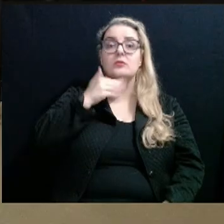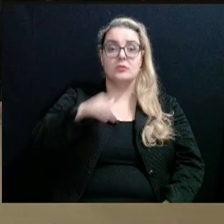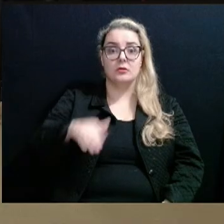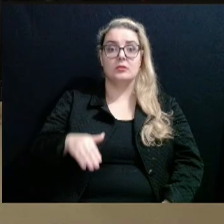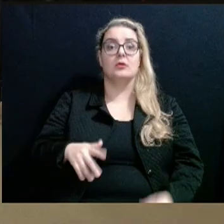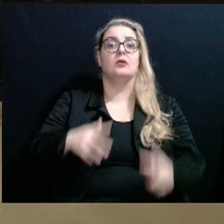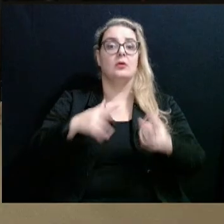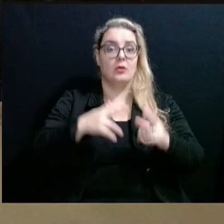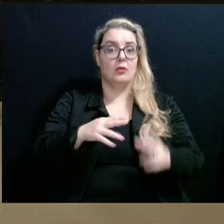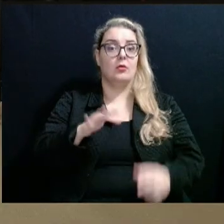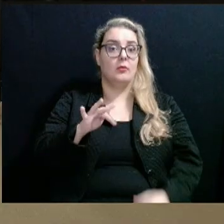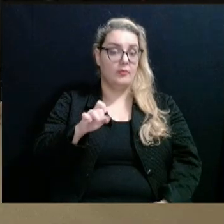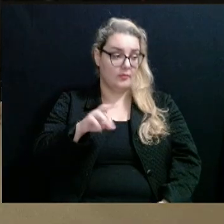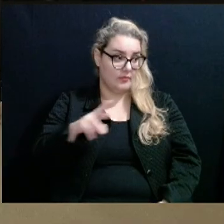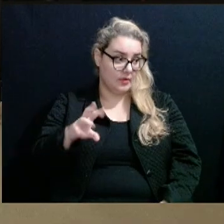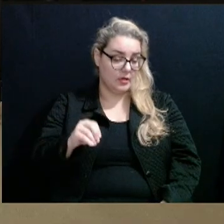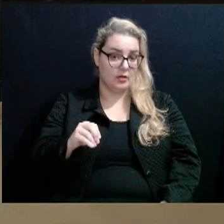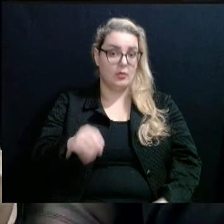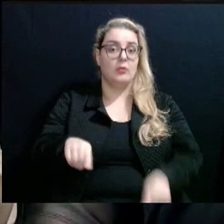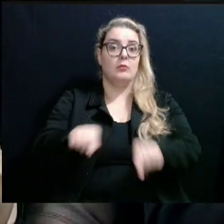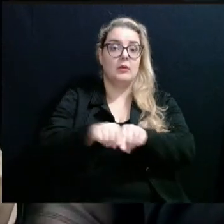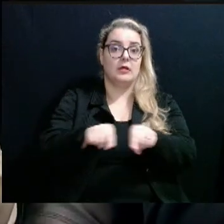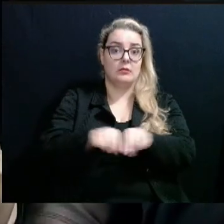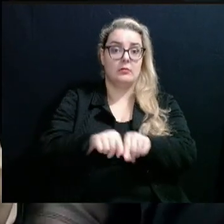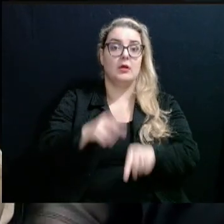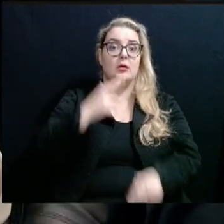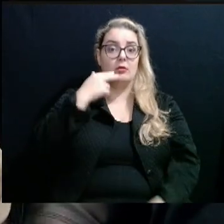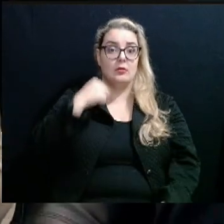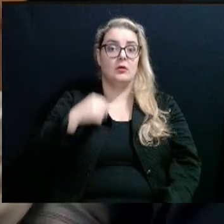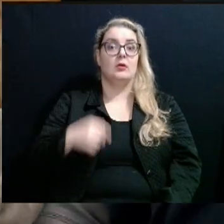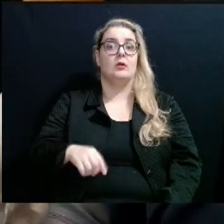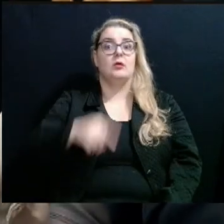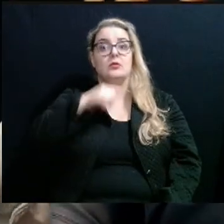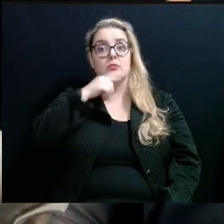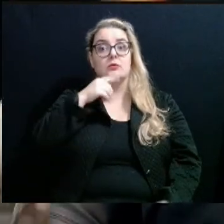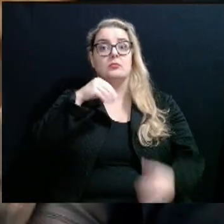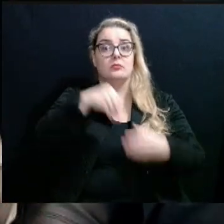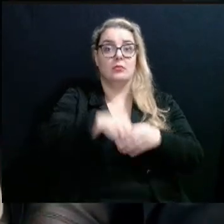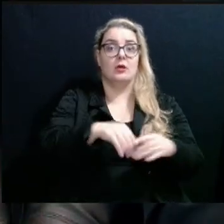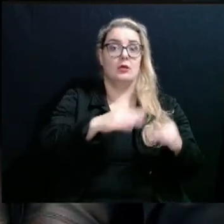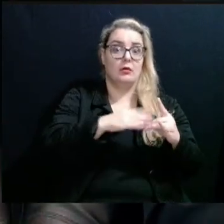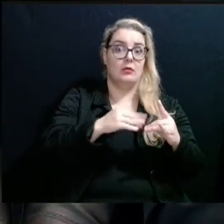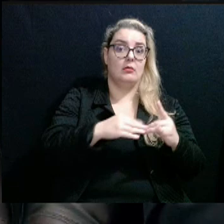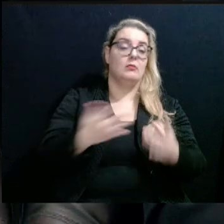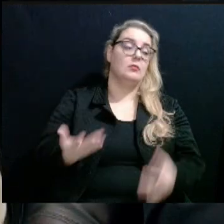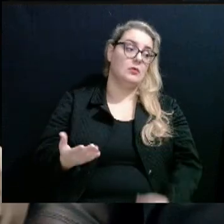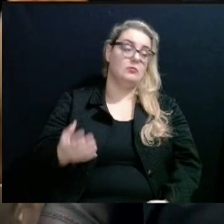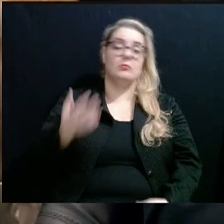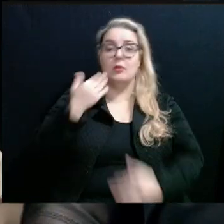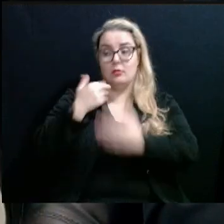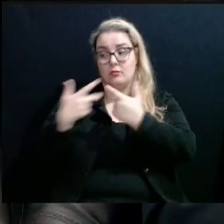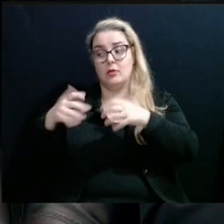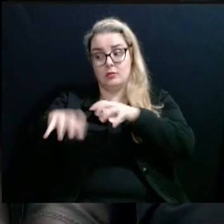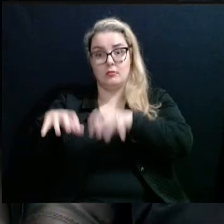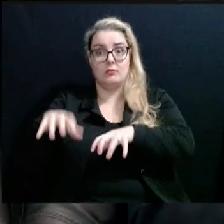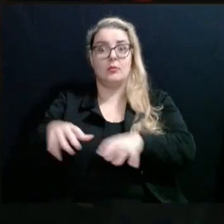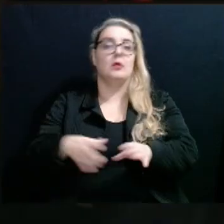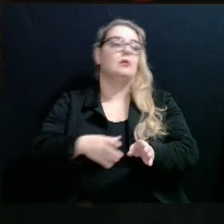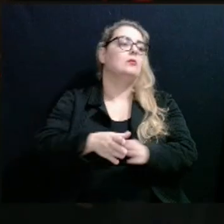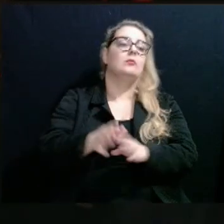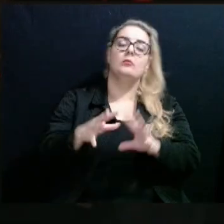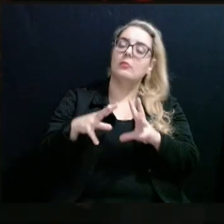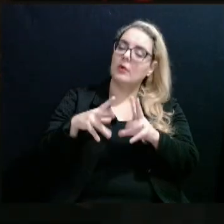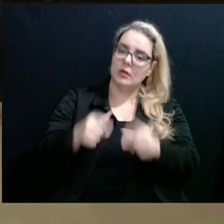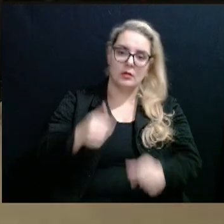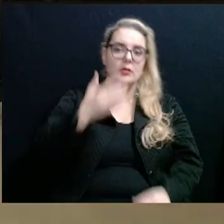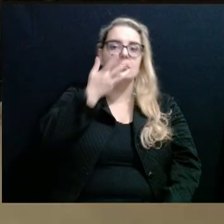gente não comentou, mas também é um nutriente bem questionado dentro do vegetarianismo, e essa recomendação também existe para todas as crianças, a